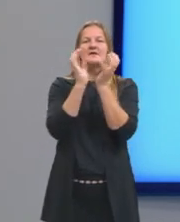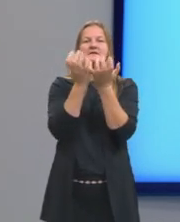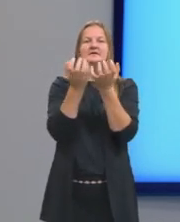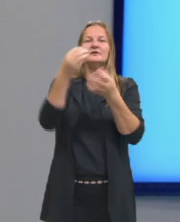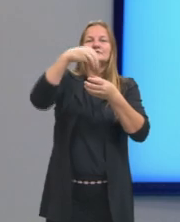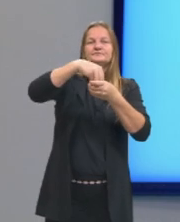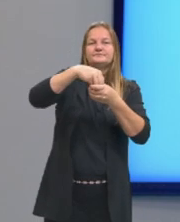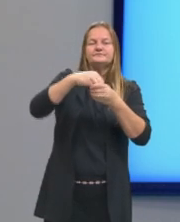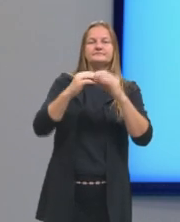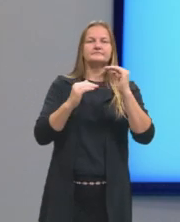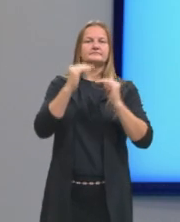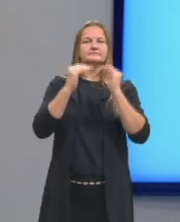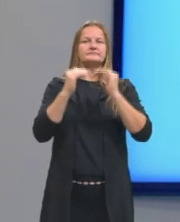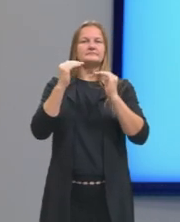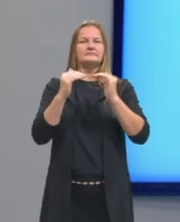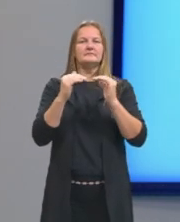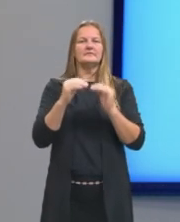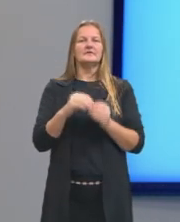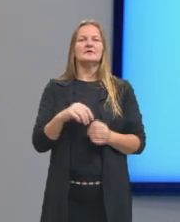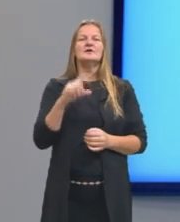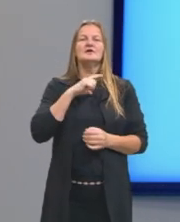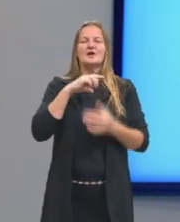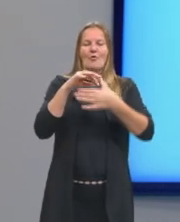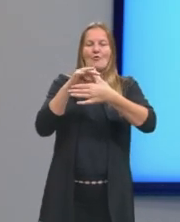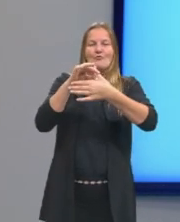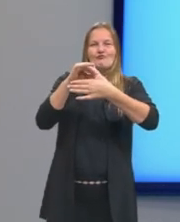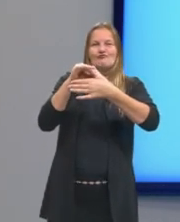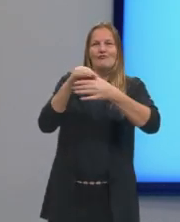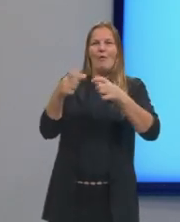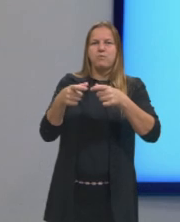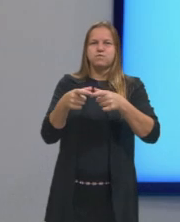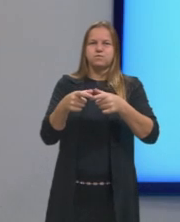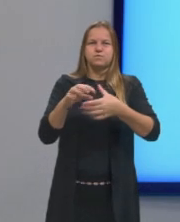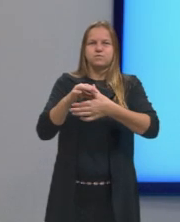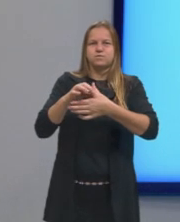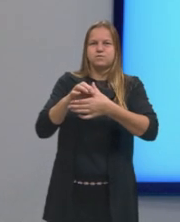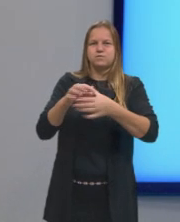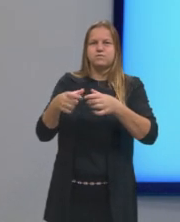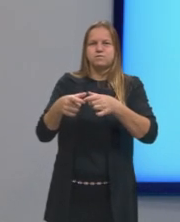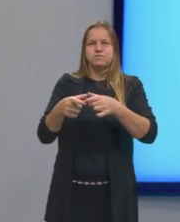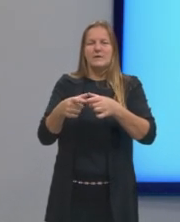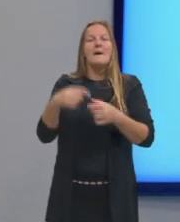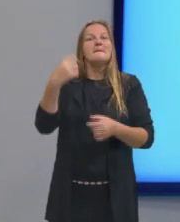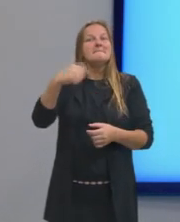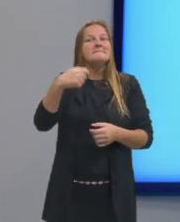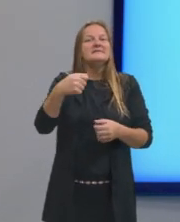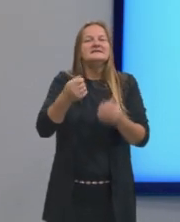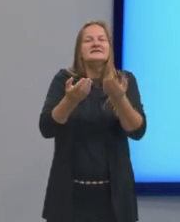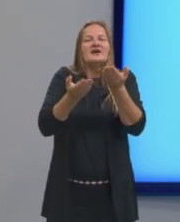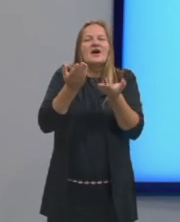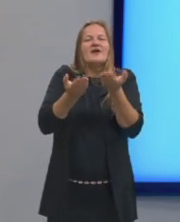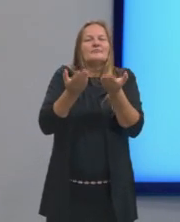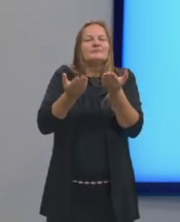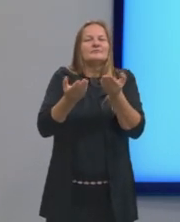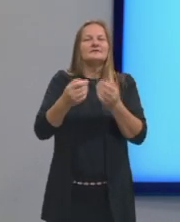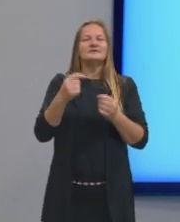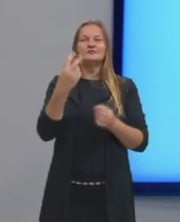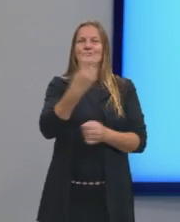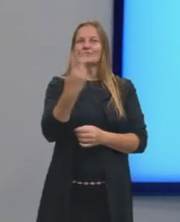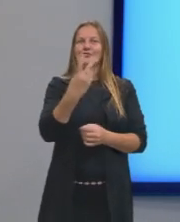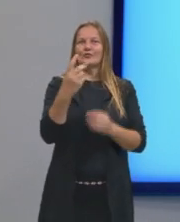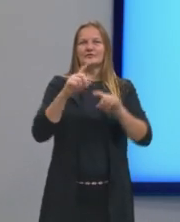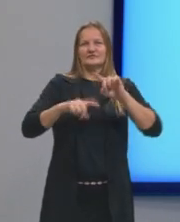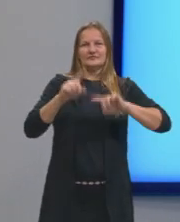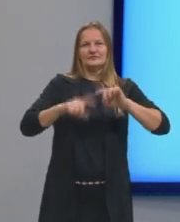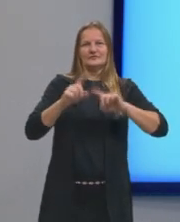ela equilibra com o hambúrguer né seja ele do que for Ali vai ter precisa para que seja um sanduíche precisa desses